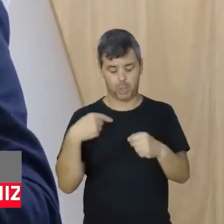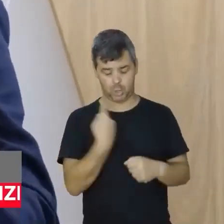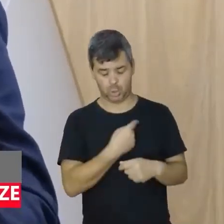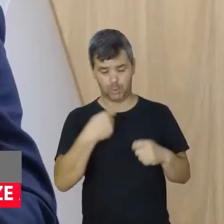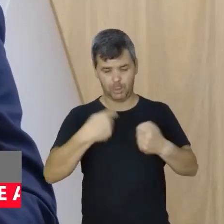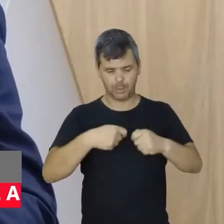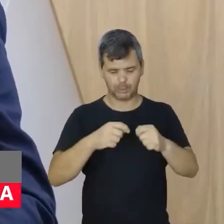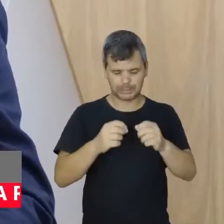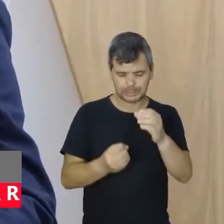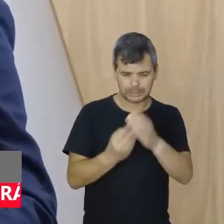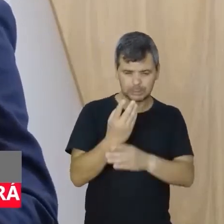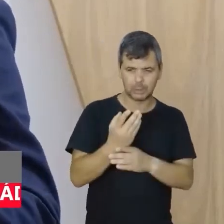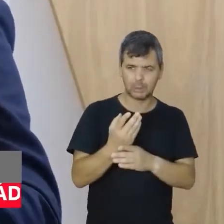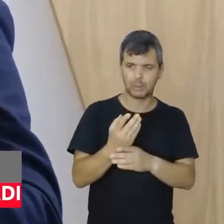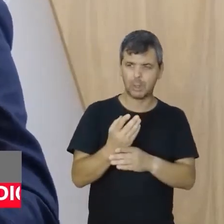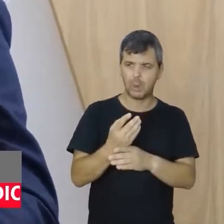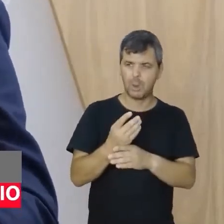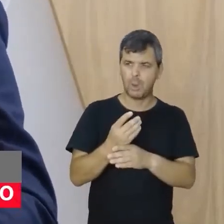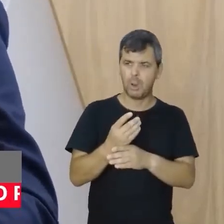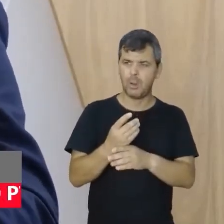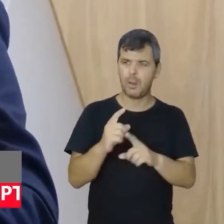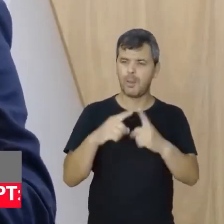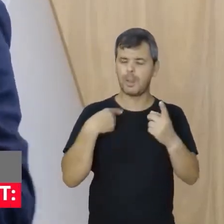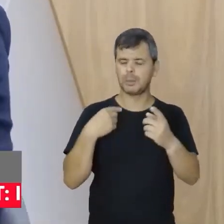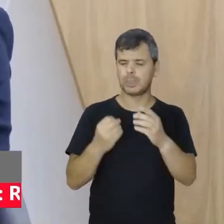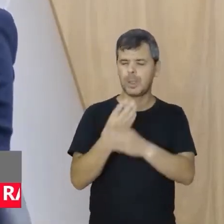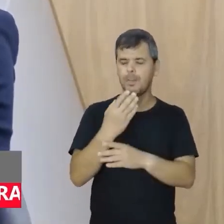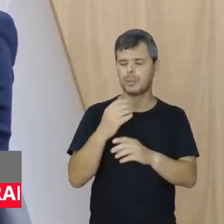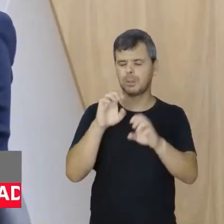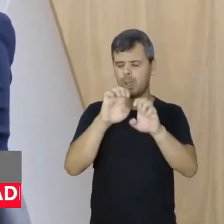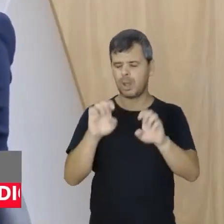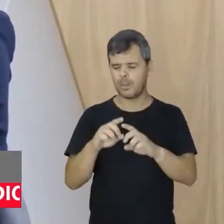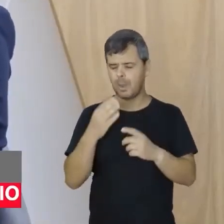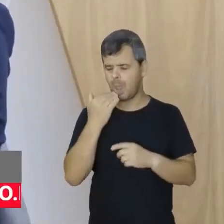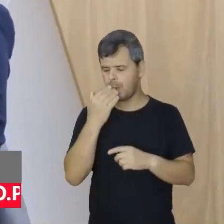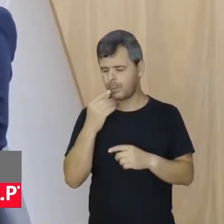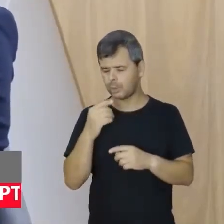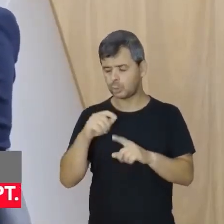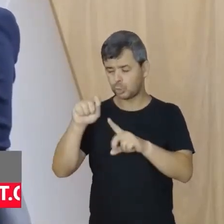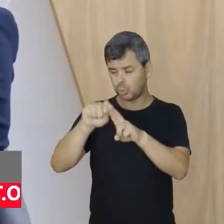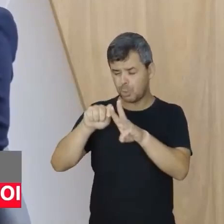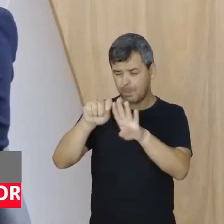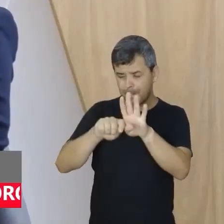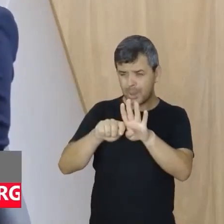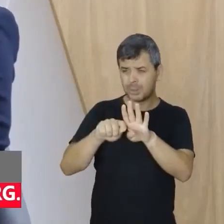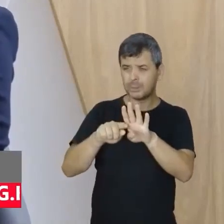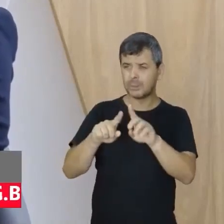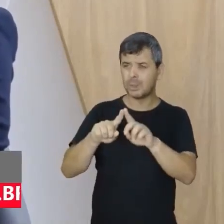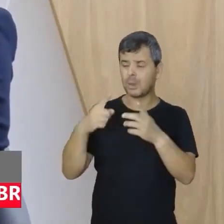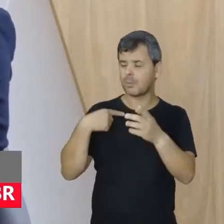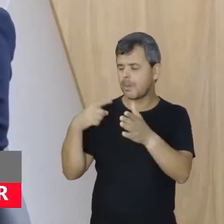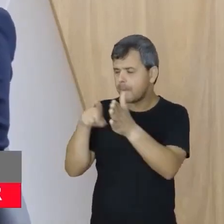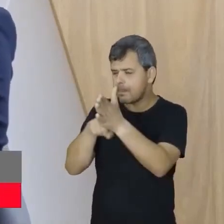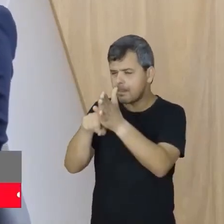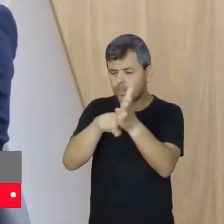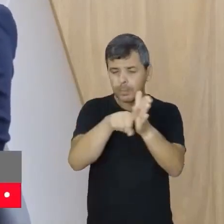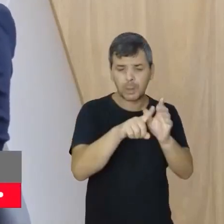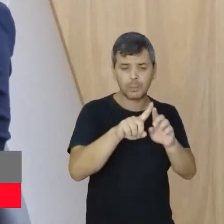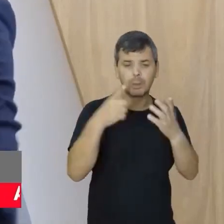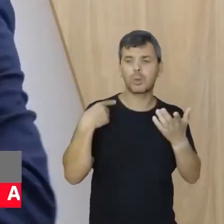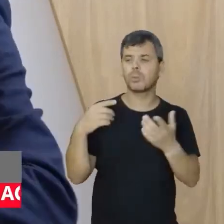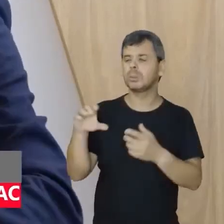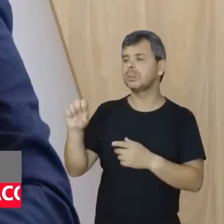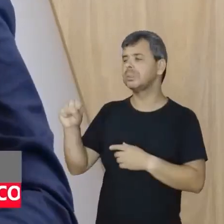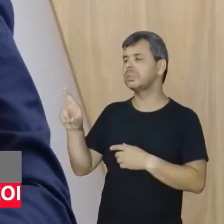precisamos fomentar uma produção maior de alimentos. A Conab, Amanda, todo mês a gente faz um levantamento de previsão de